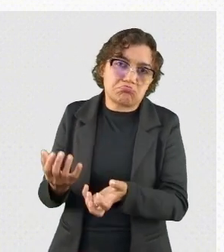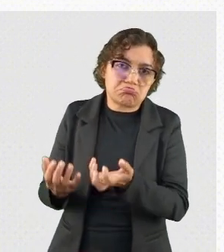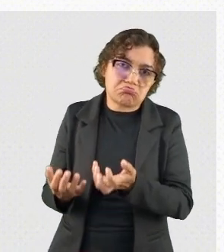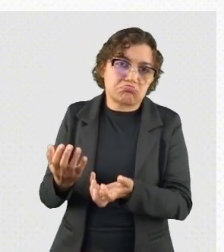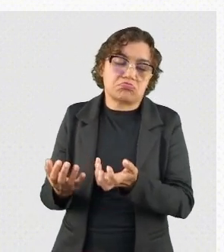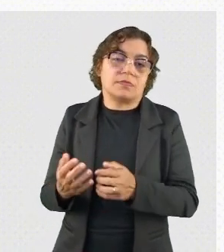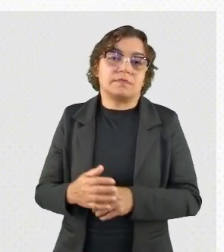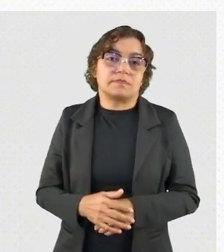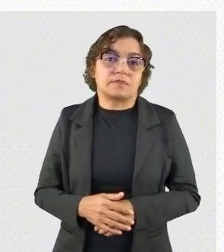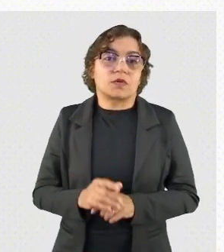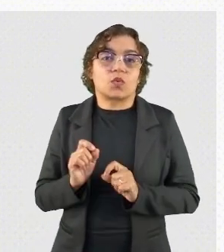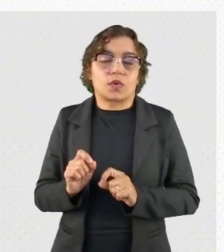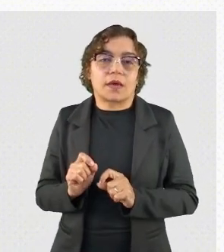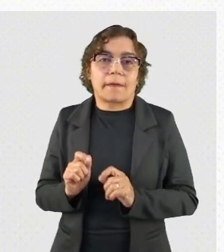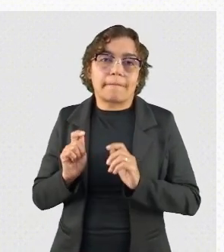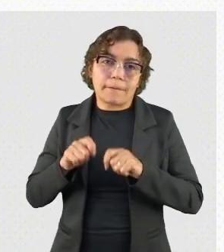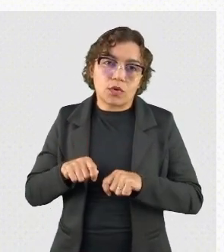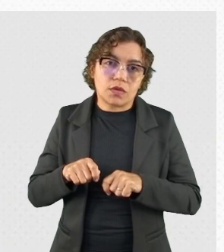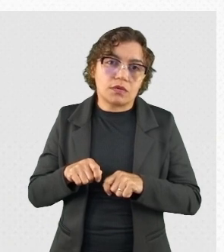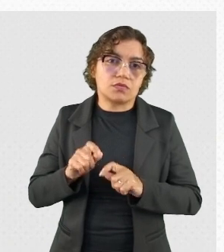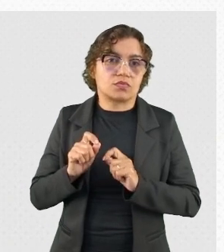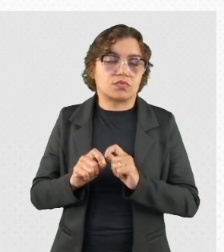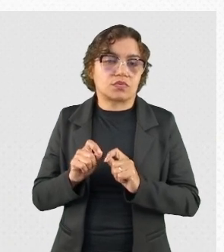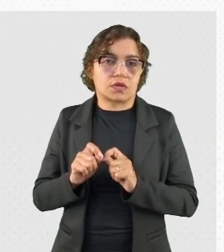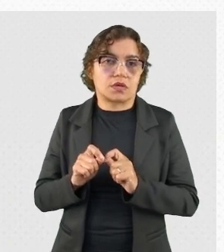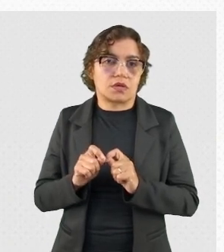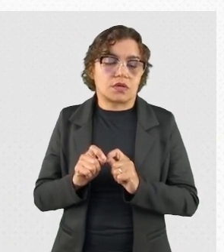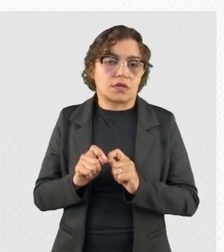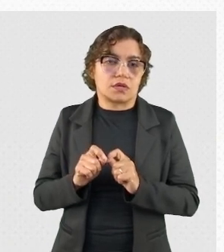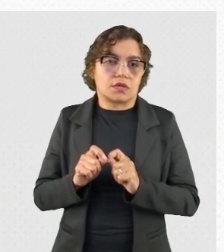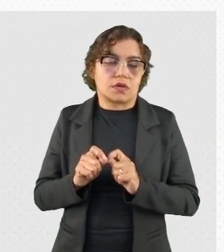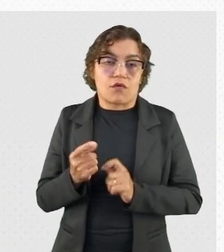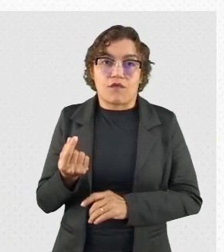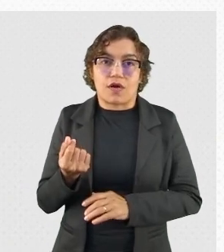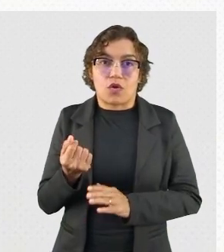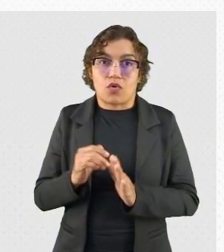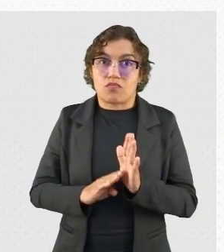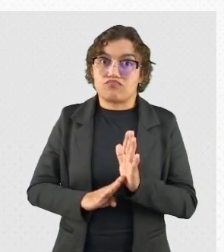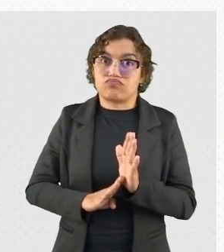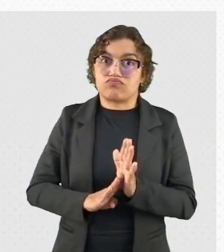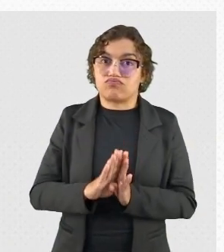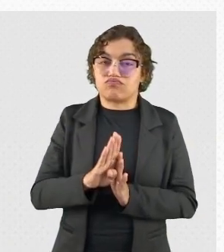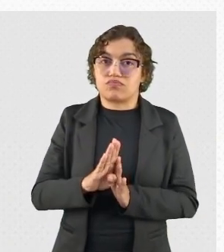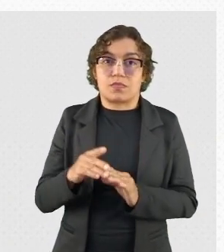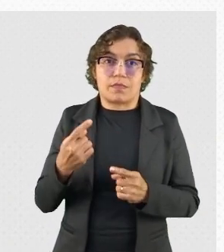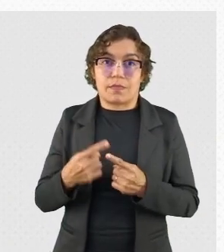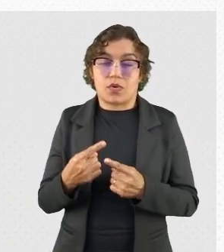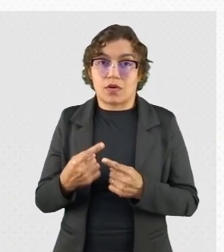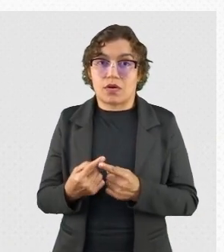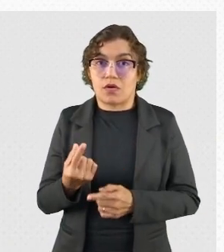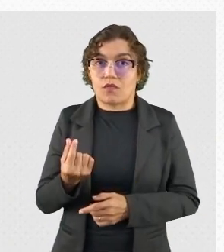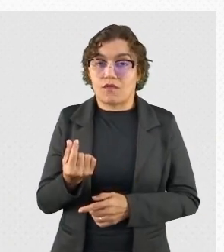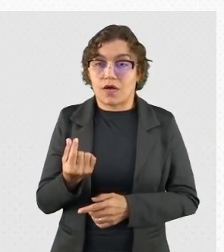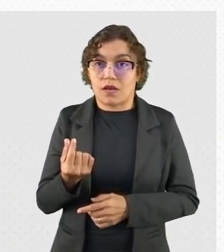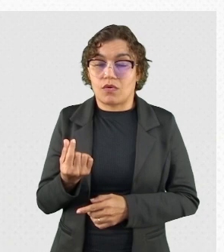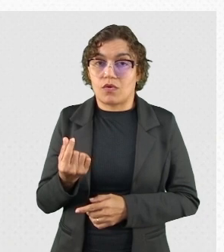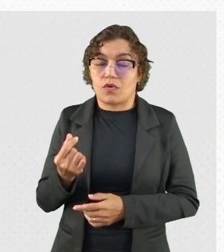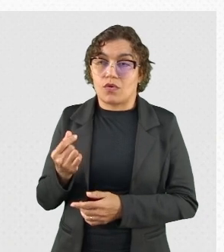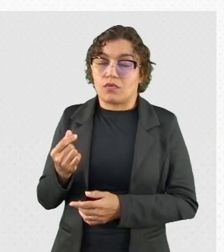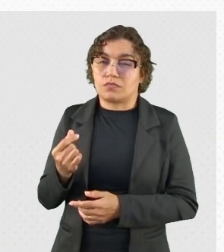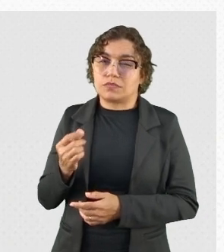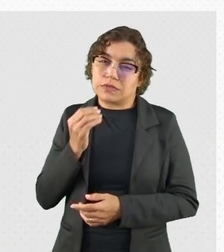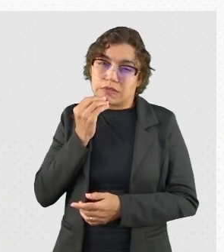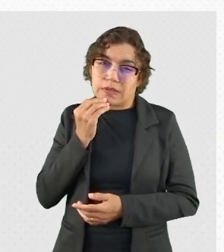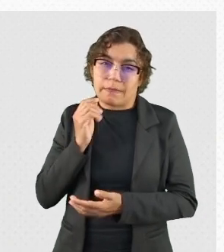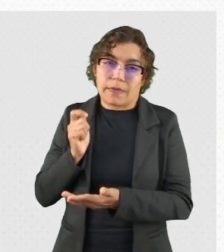nossa história, para que ele pudesse, então, aumentar de preço, porque a oferta diminuía. Ok?